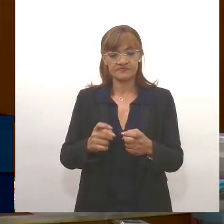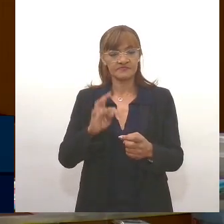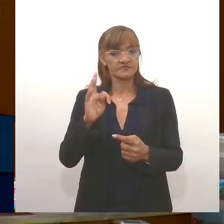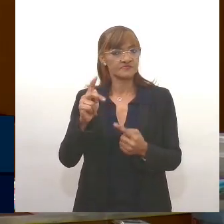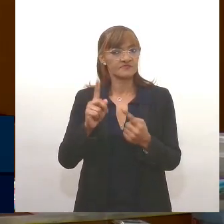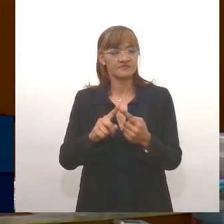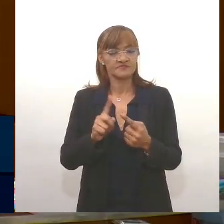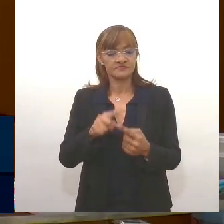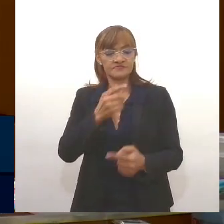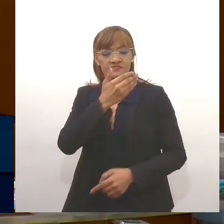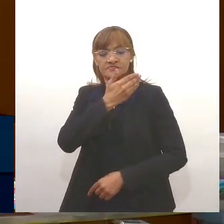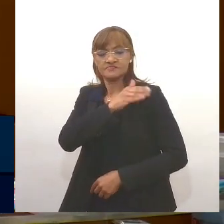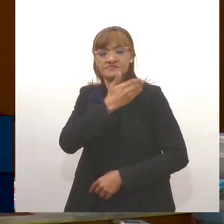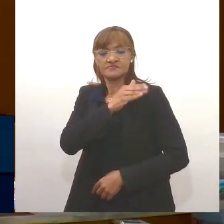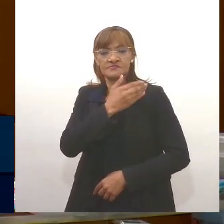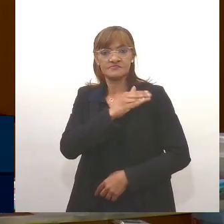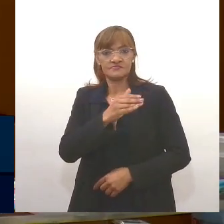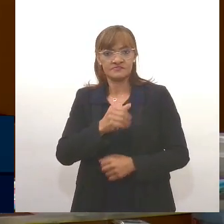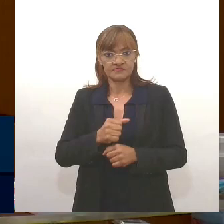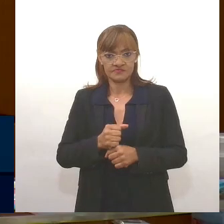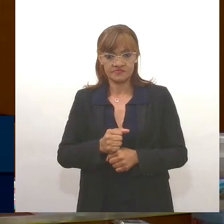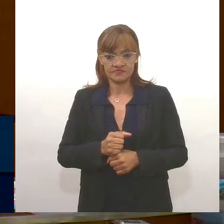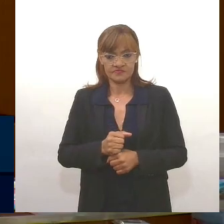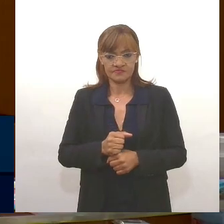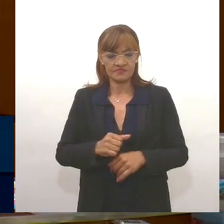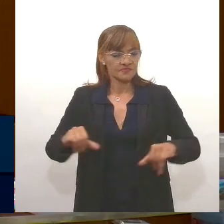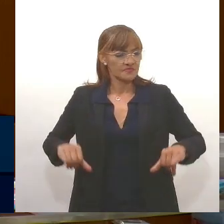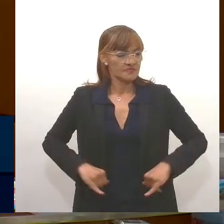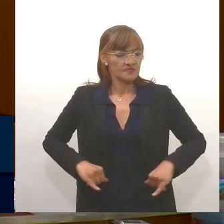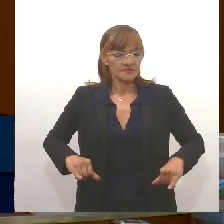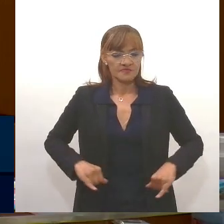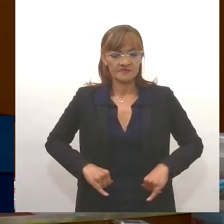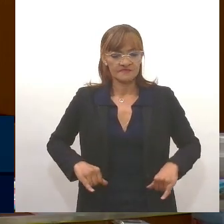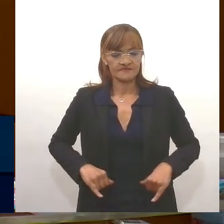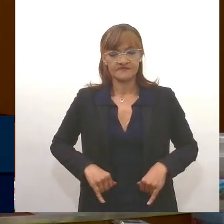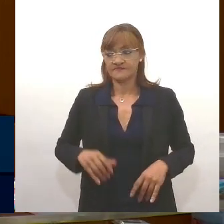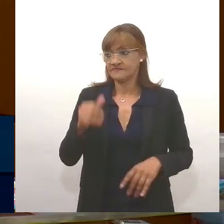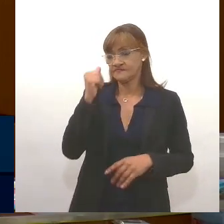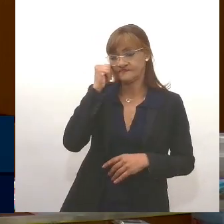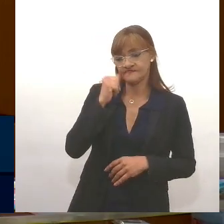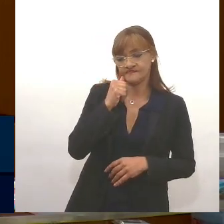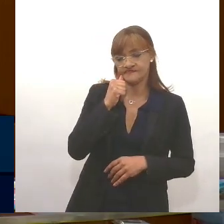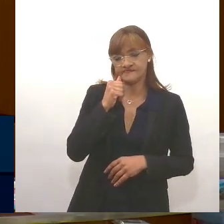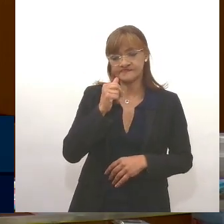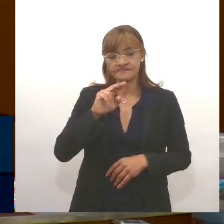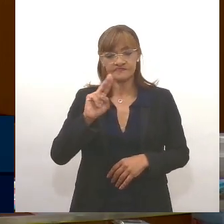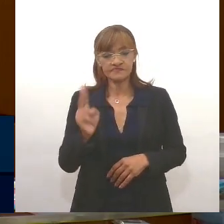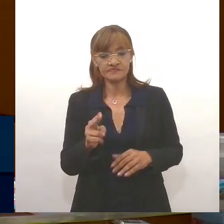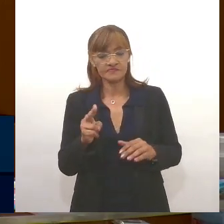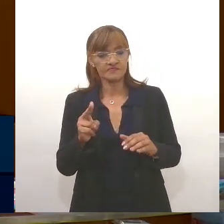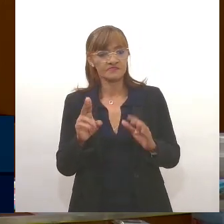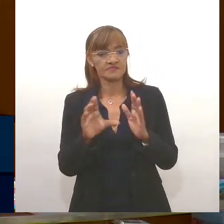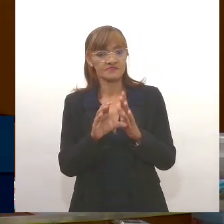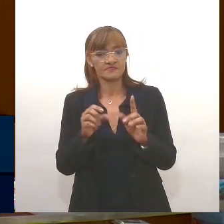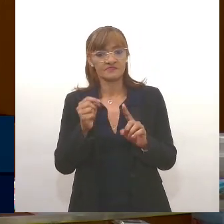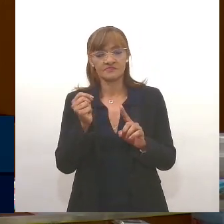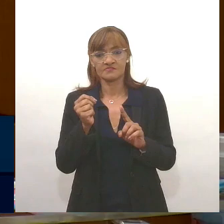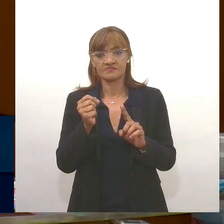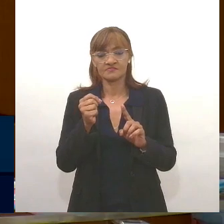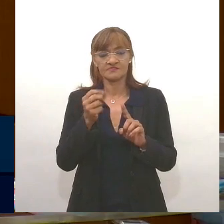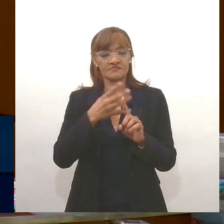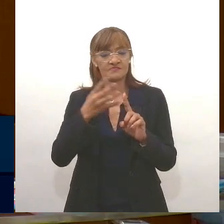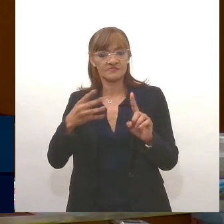provoque sento seja de mulheres sejam da comunidade LGBT de pessoas com deficiência